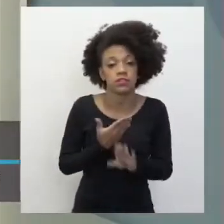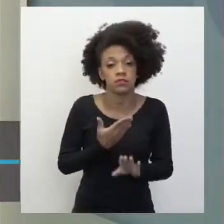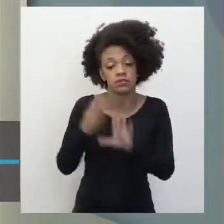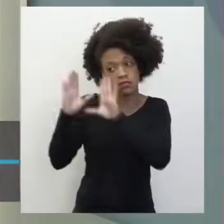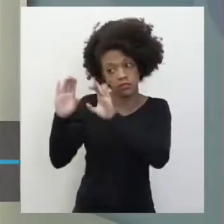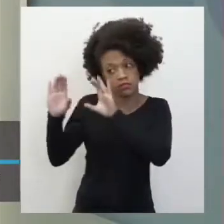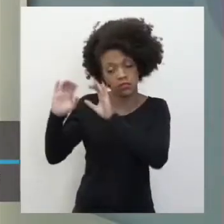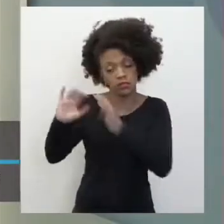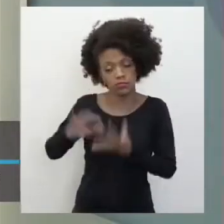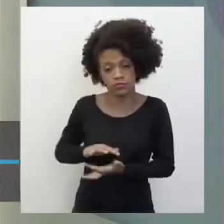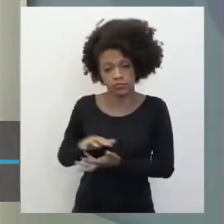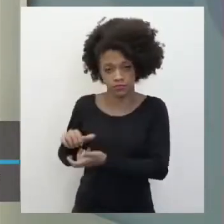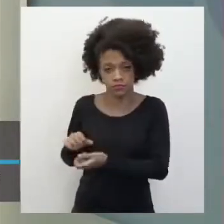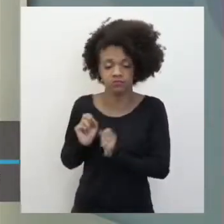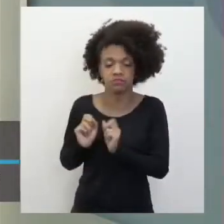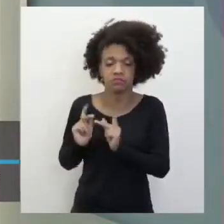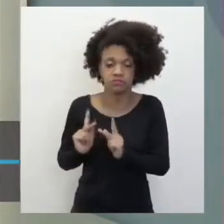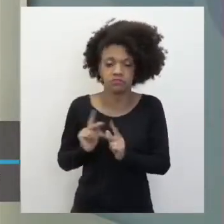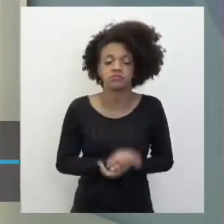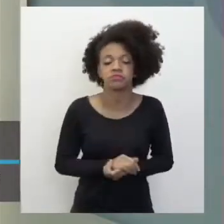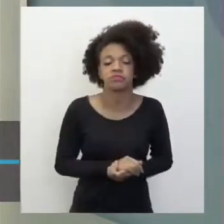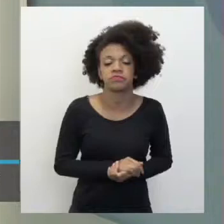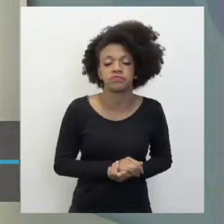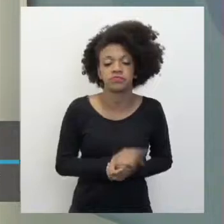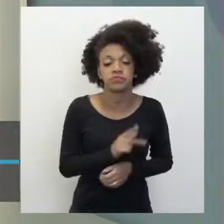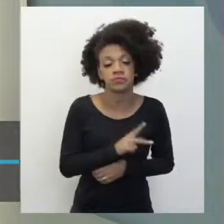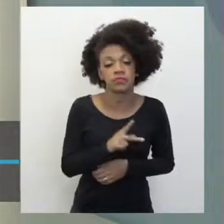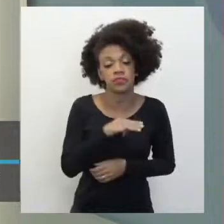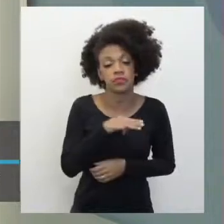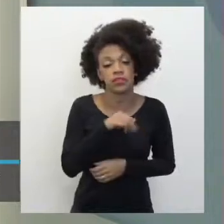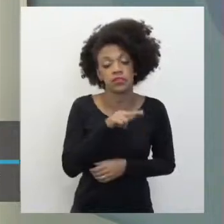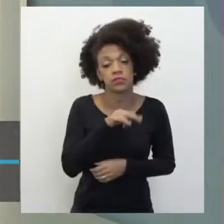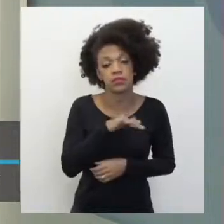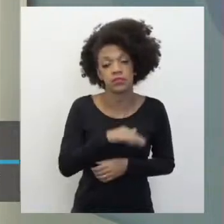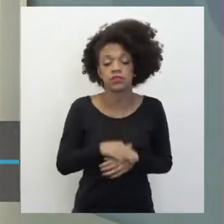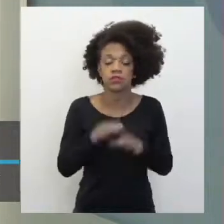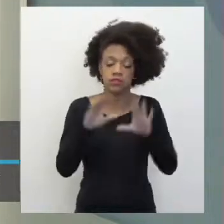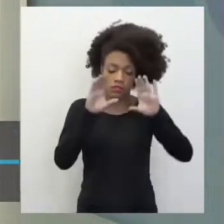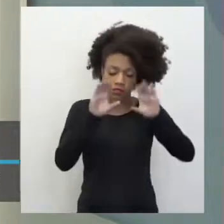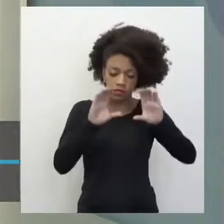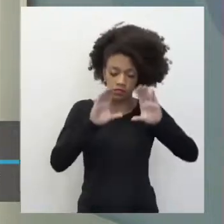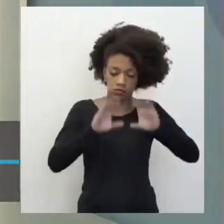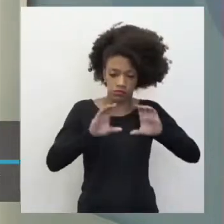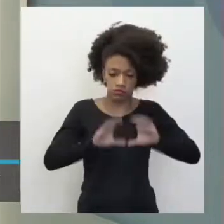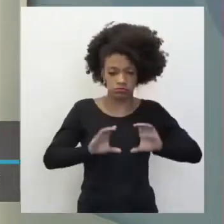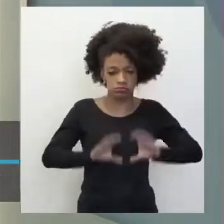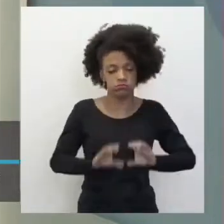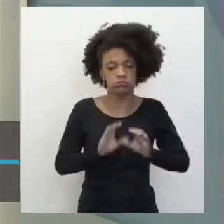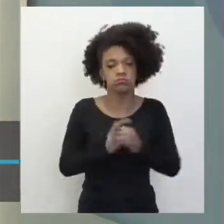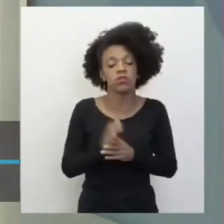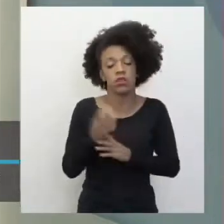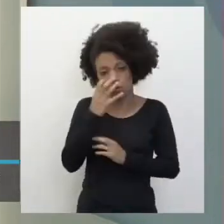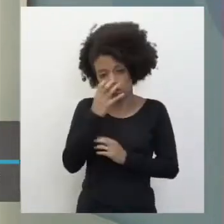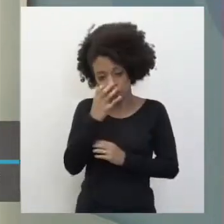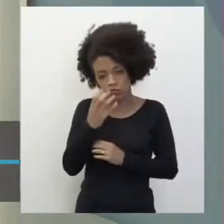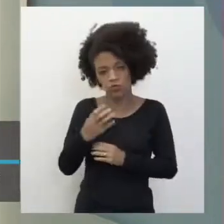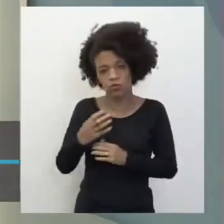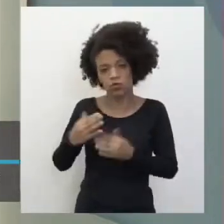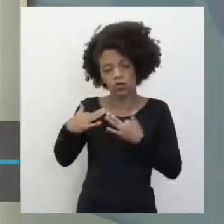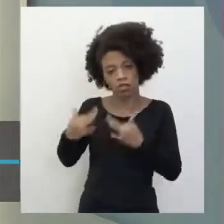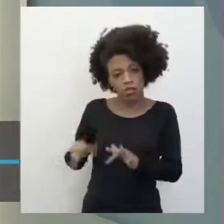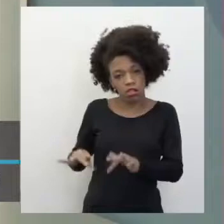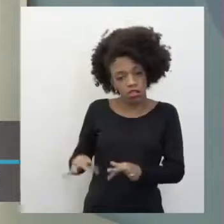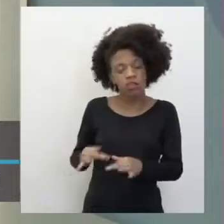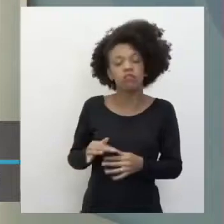terra. Ok, vamos lá. A Pro Maria Cristina colocou, o céu estava baixando. Tá. O cachorro ser queimado pelas